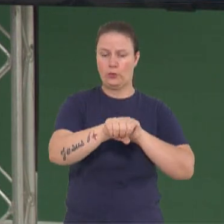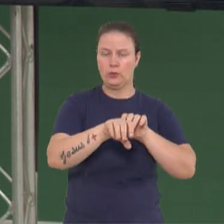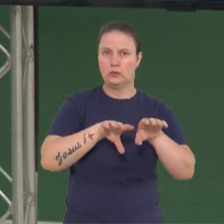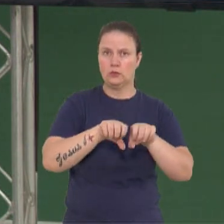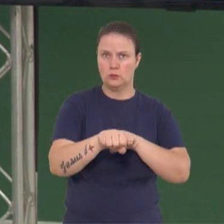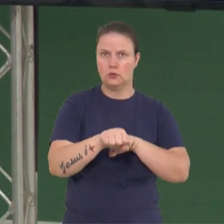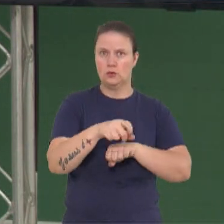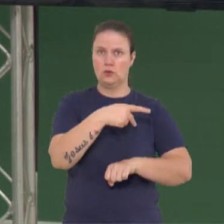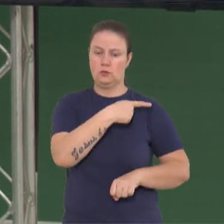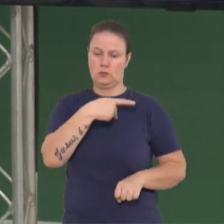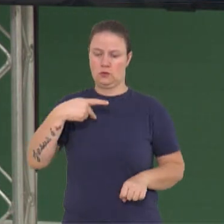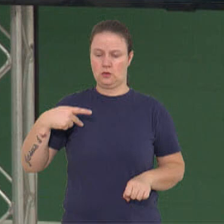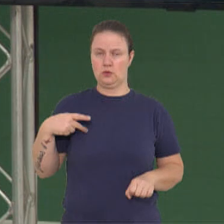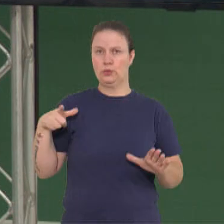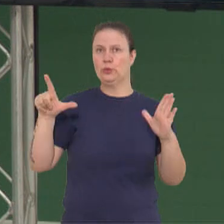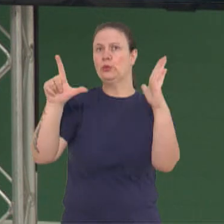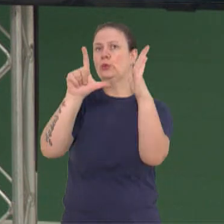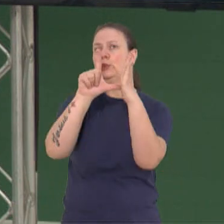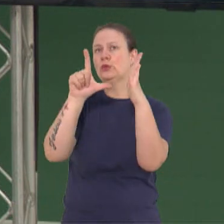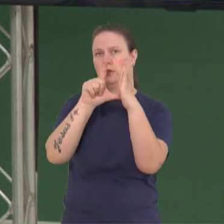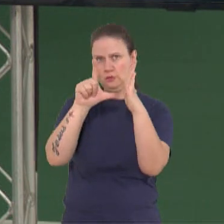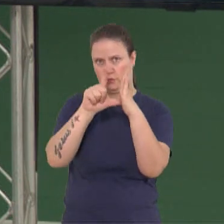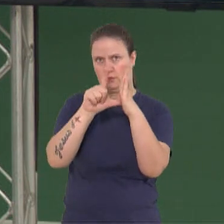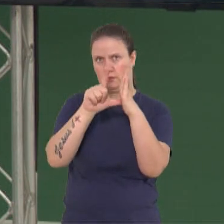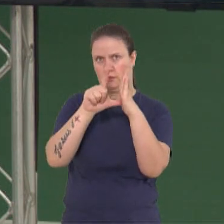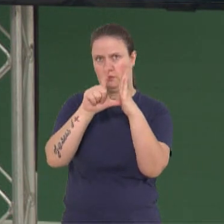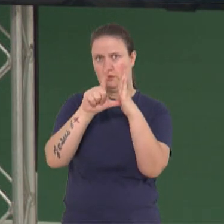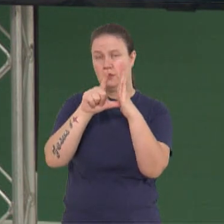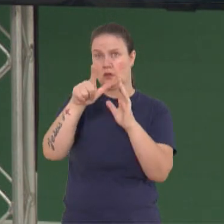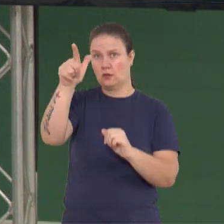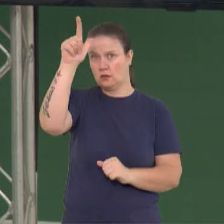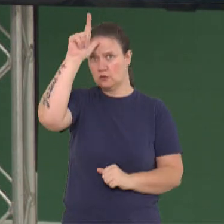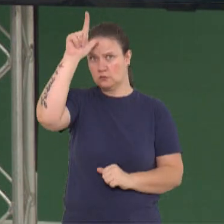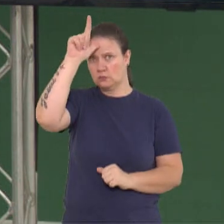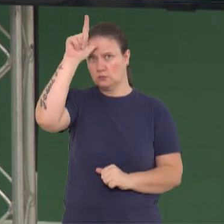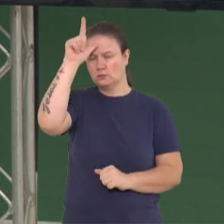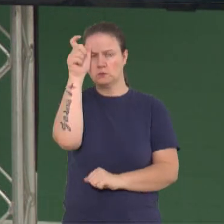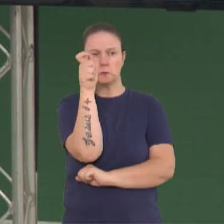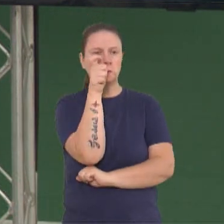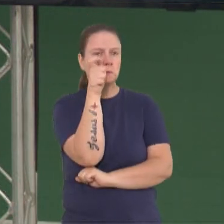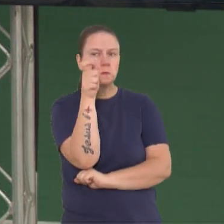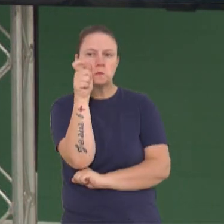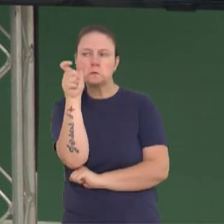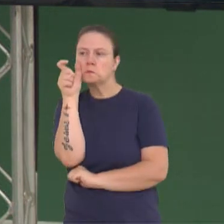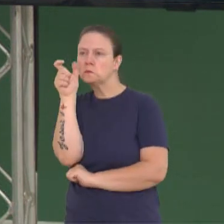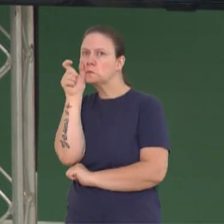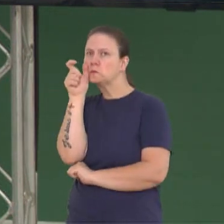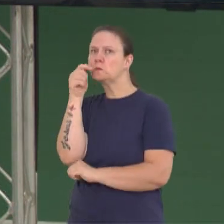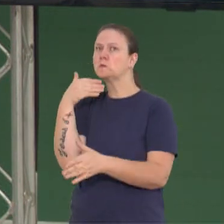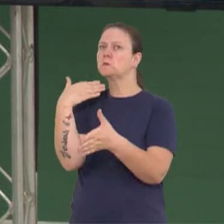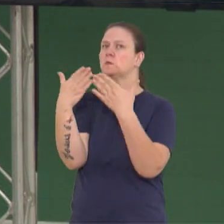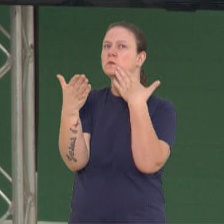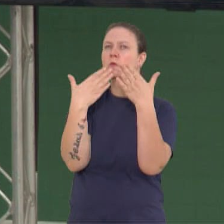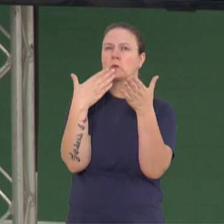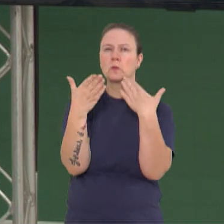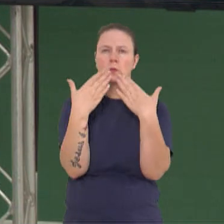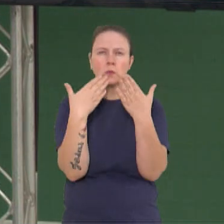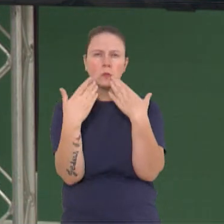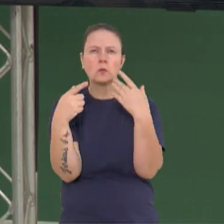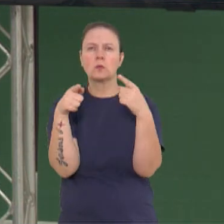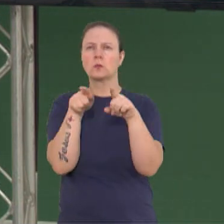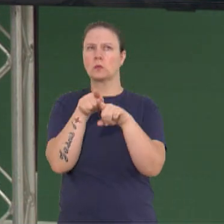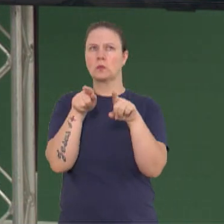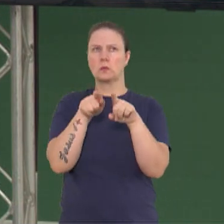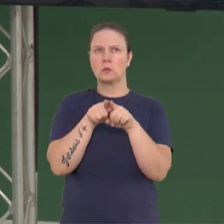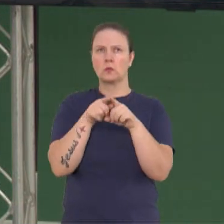pastor luterano na Alemanha. Então ele vai ver a questão da dialética heraclitiana,